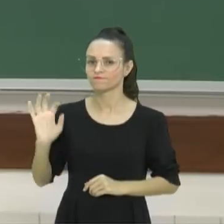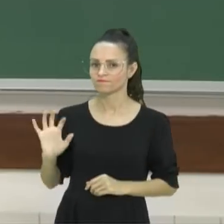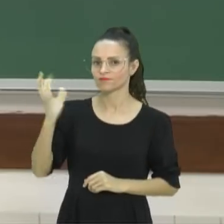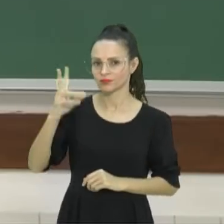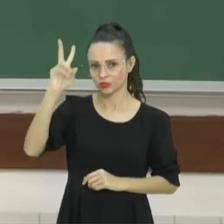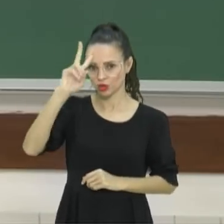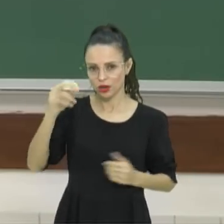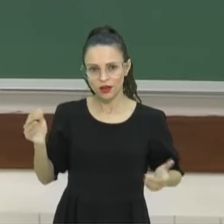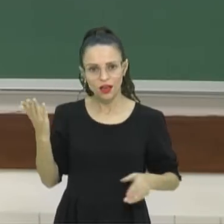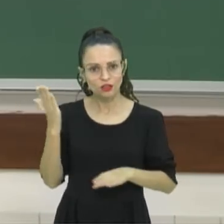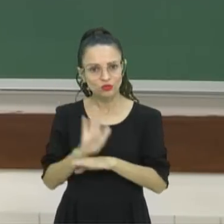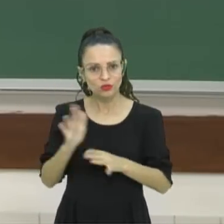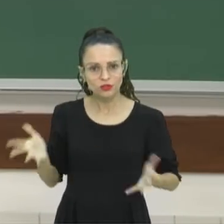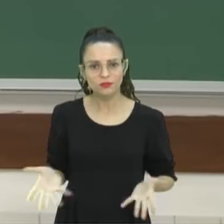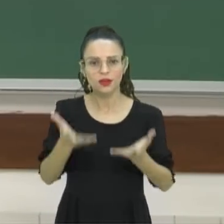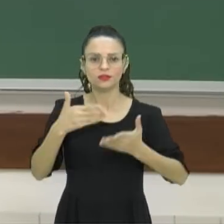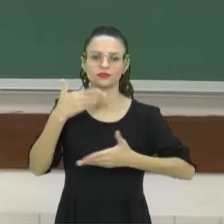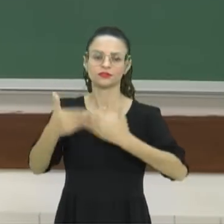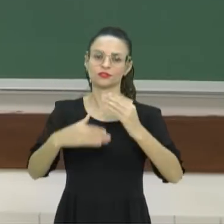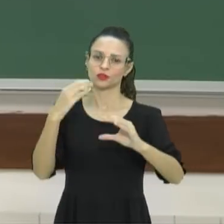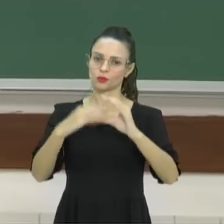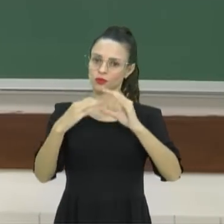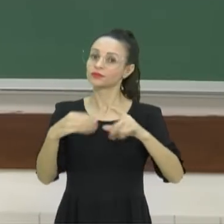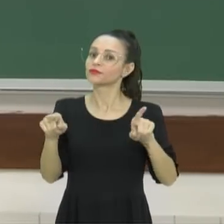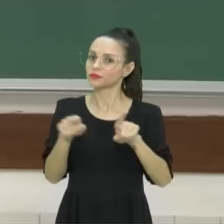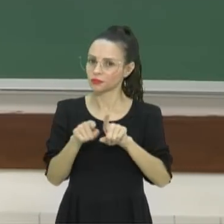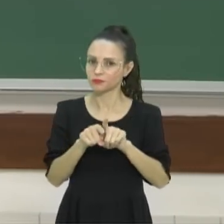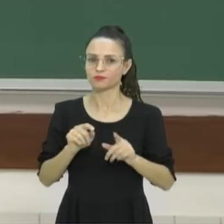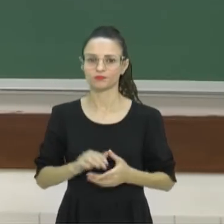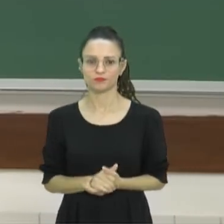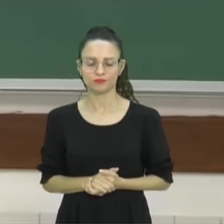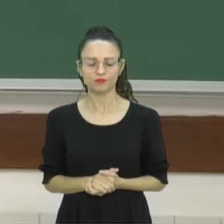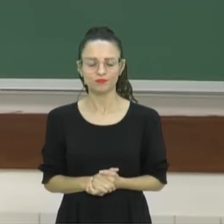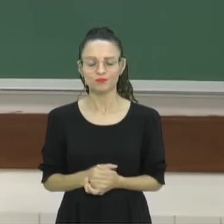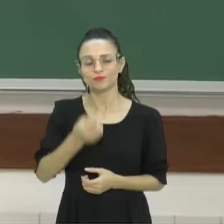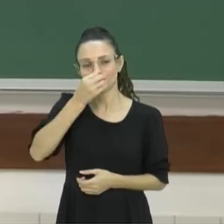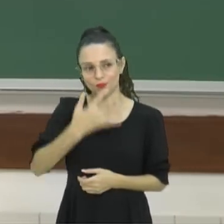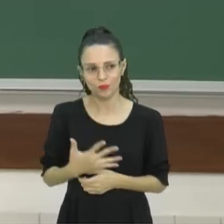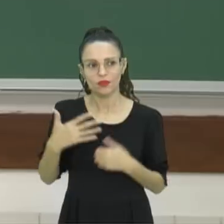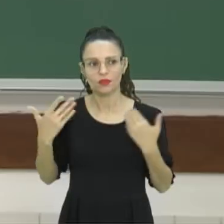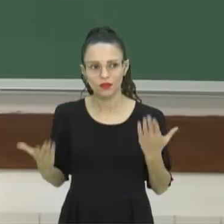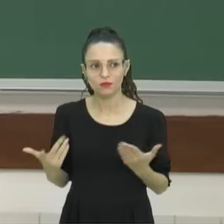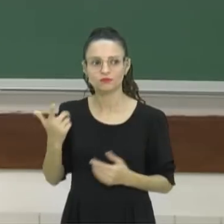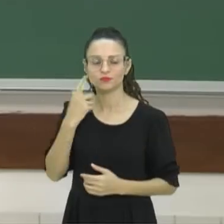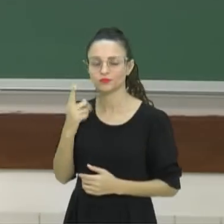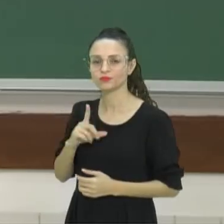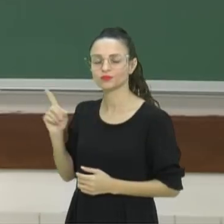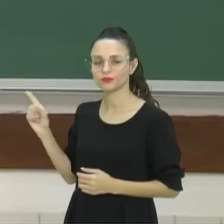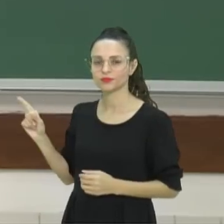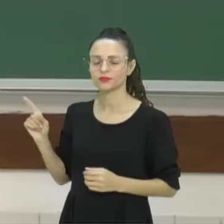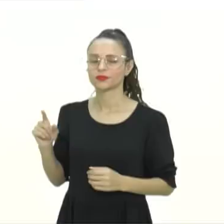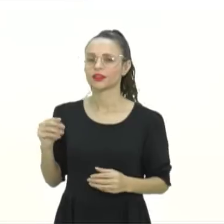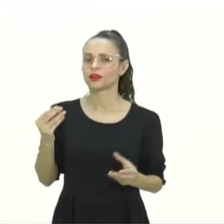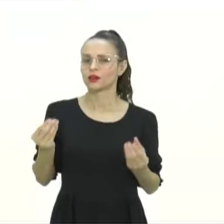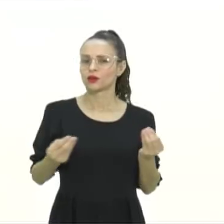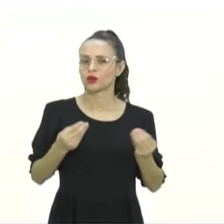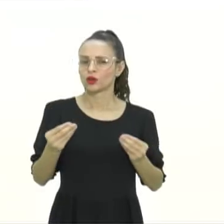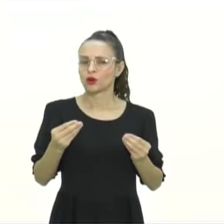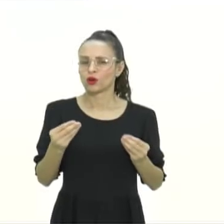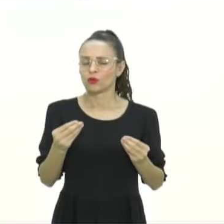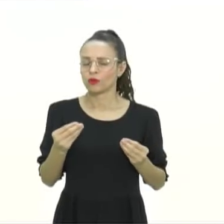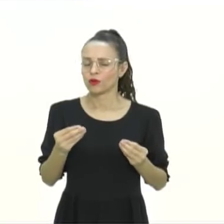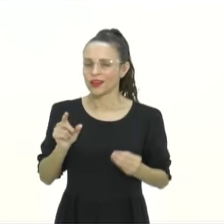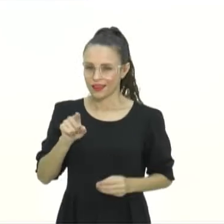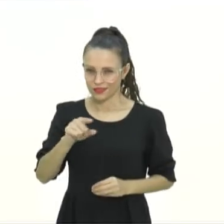propiciou o desenvolvimento das comunicações também. Muito bem, vamos considerar então que essa forma